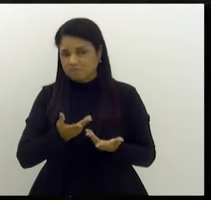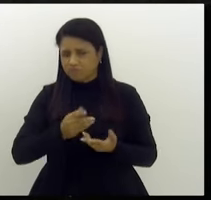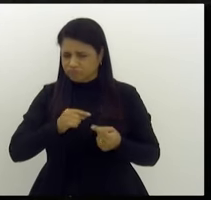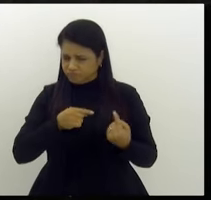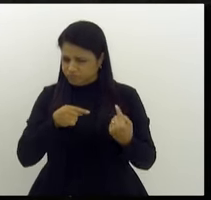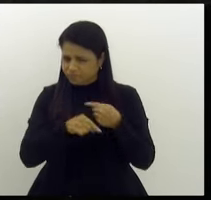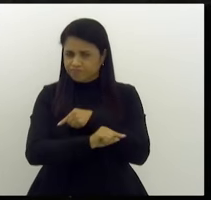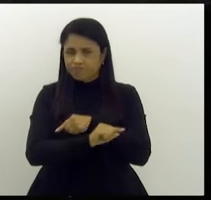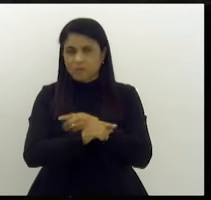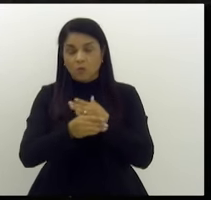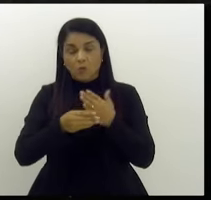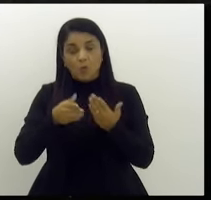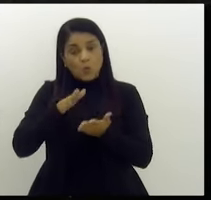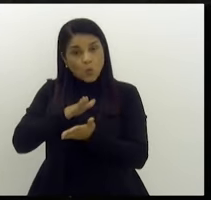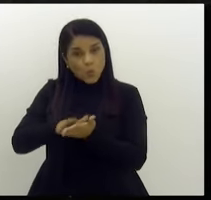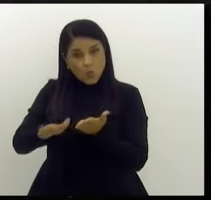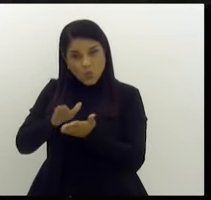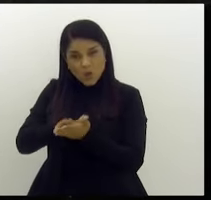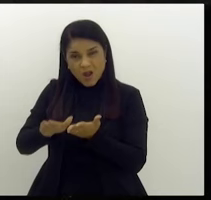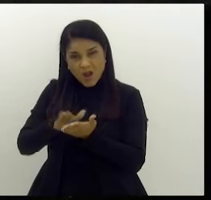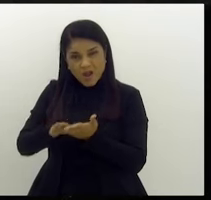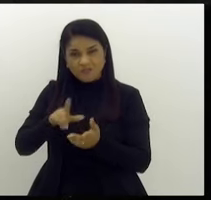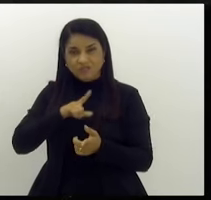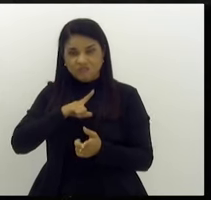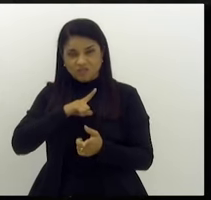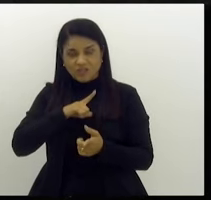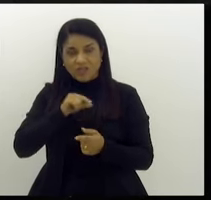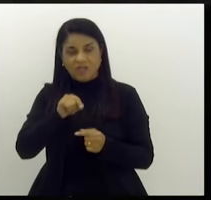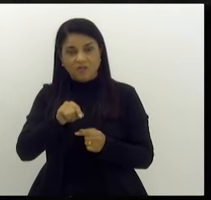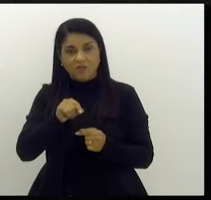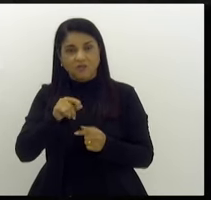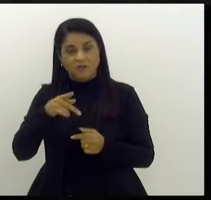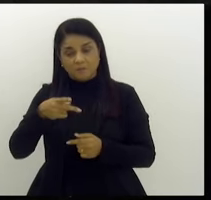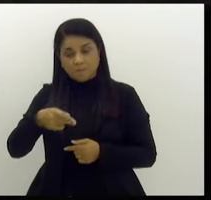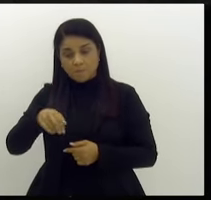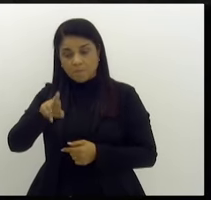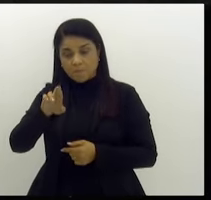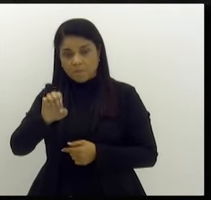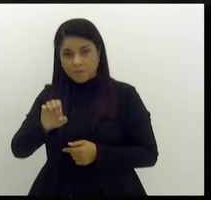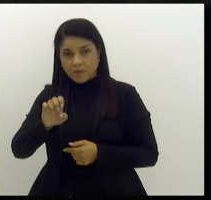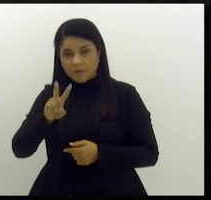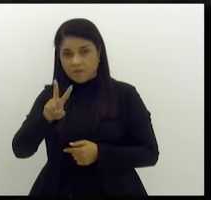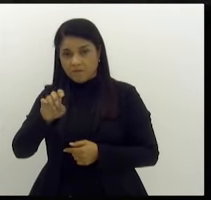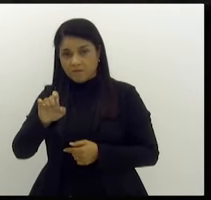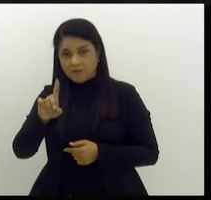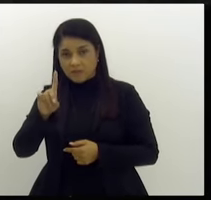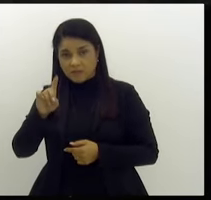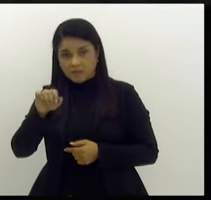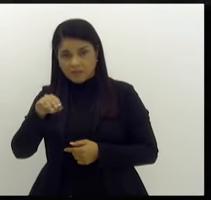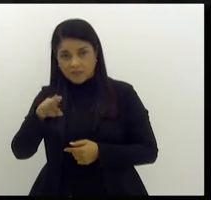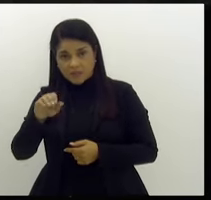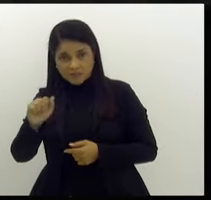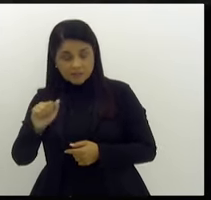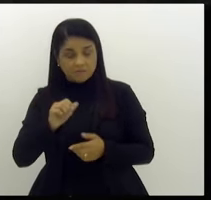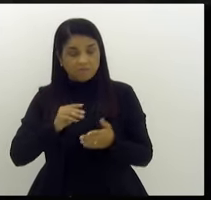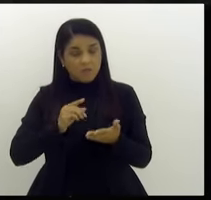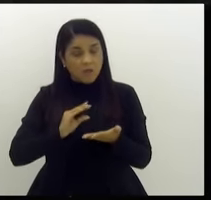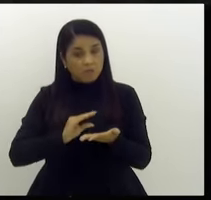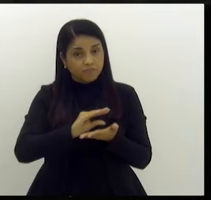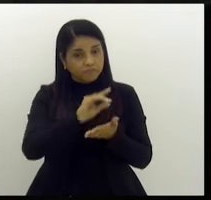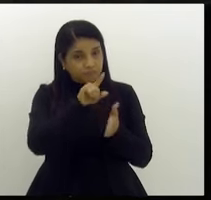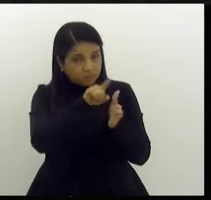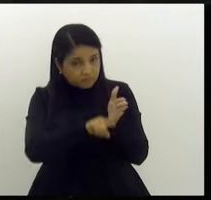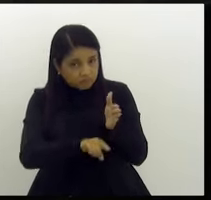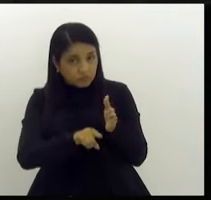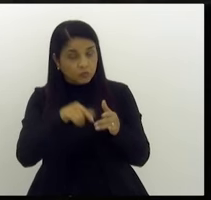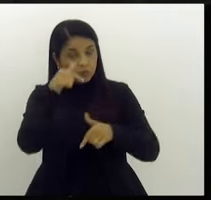Fundos uma perversidade Pois quando a gente fala da Previdência você tem a contribuição do trabalhador e você